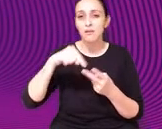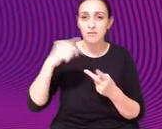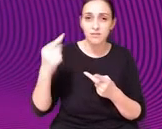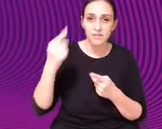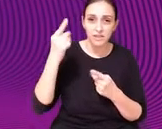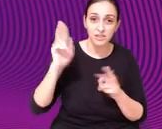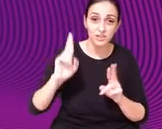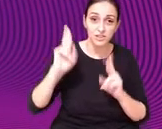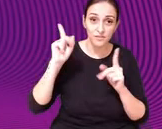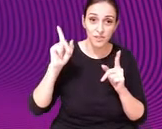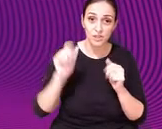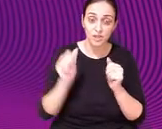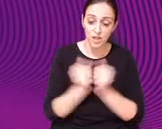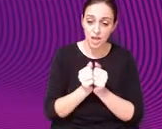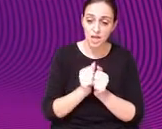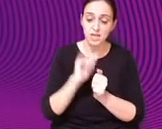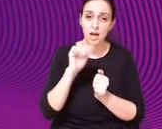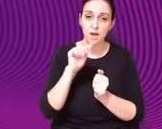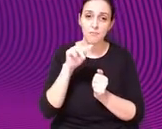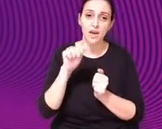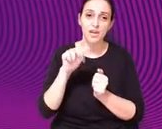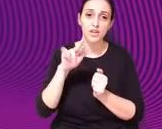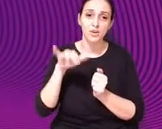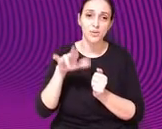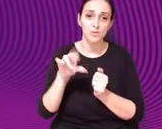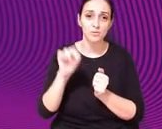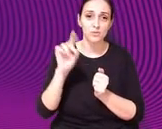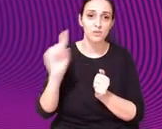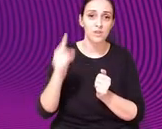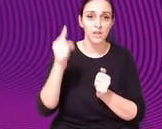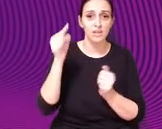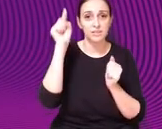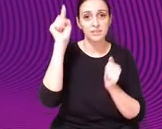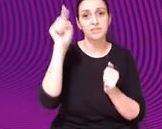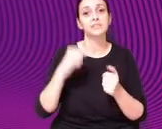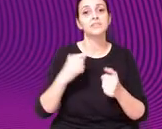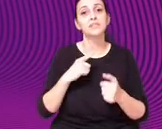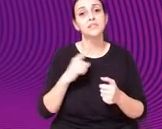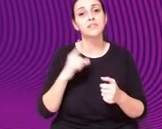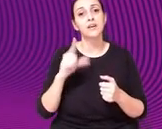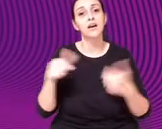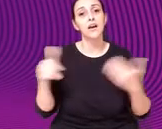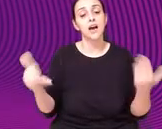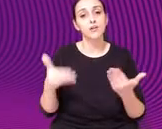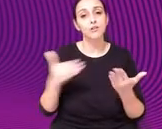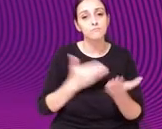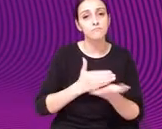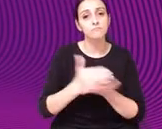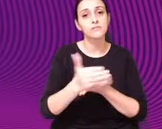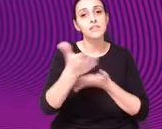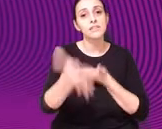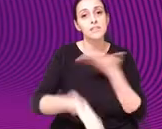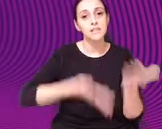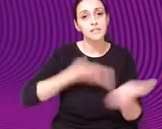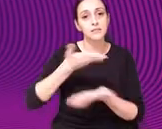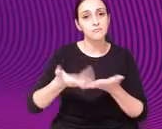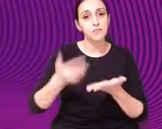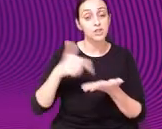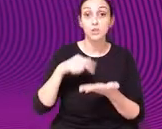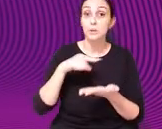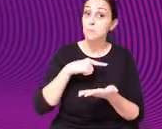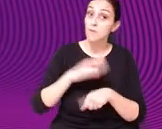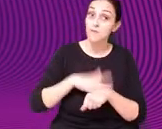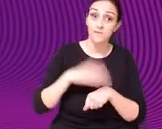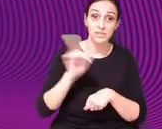amarino, juntamente com o Rochite, é esse o ponto que tem. É agora iniciado um tratamento que até então ela não fazia,